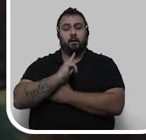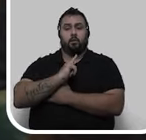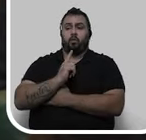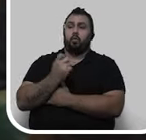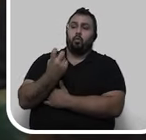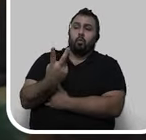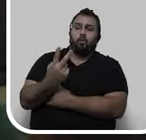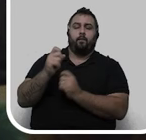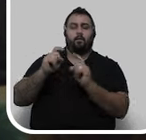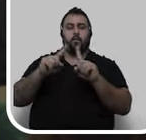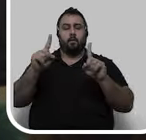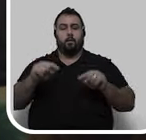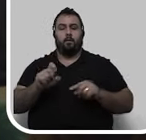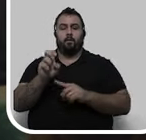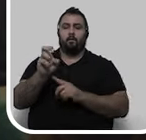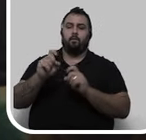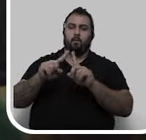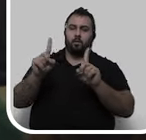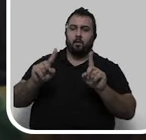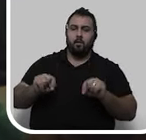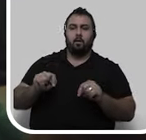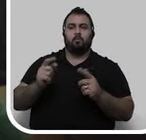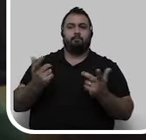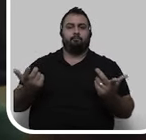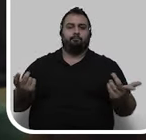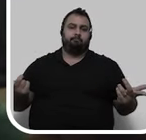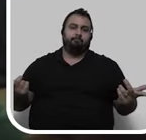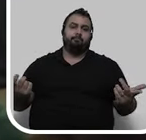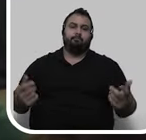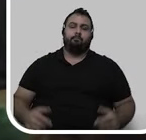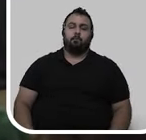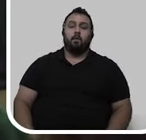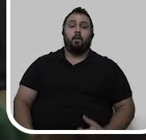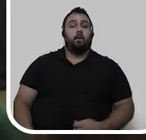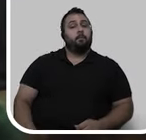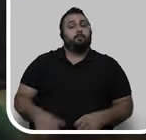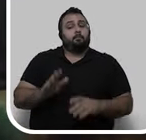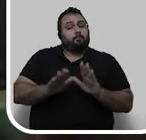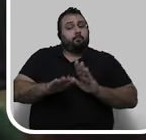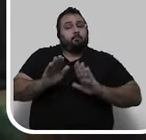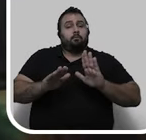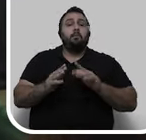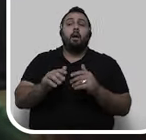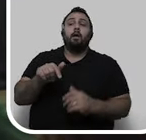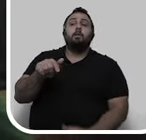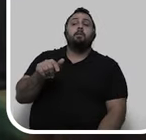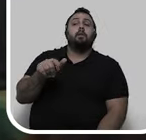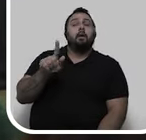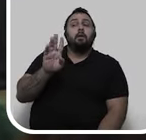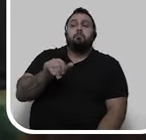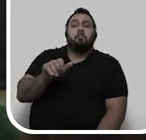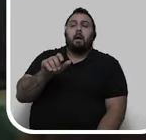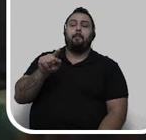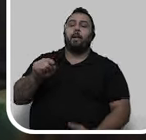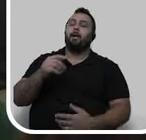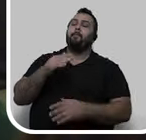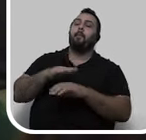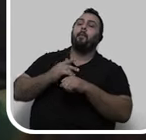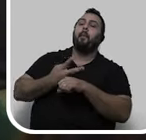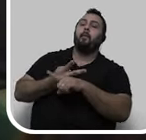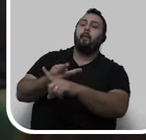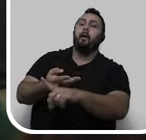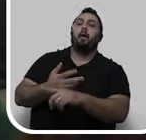1 funcionário, 5 funcionários? Até o CPF mesmo, às vezes a gente não sabe a quem recorrer. Amigos já me procuraram,